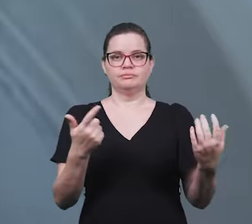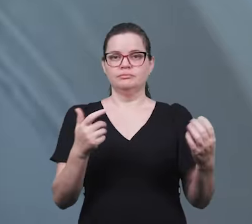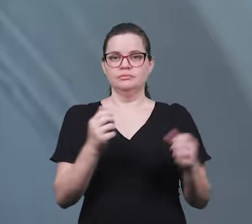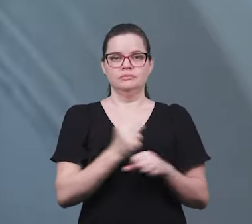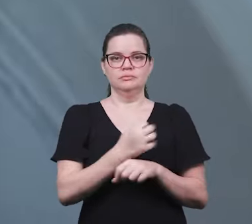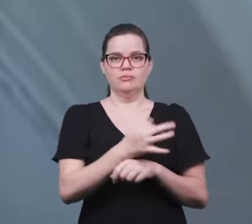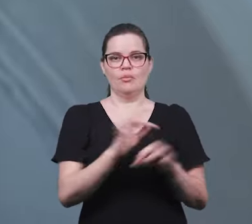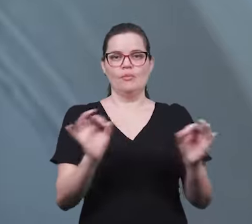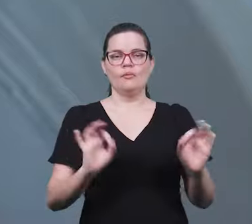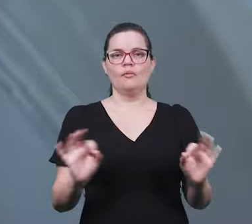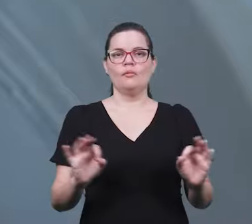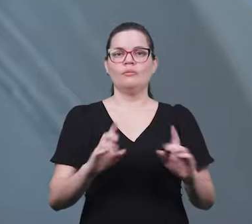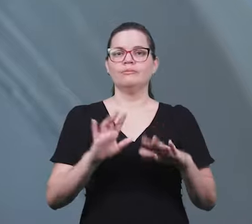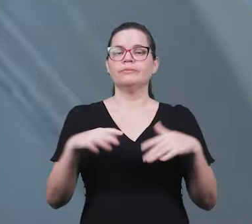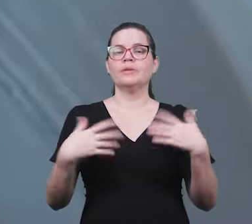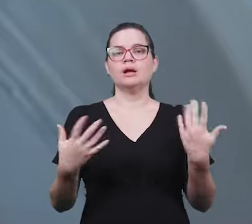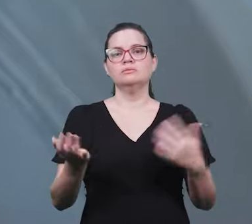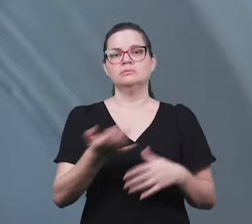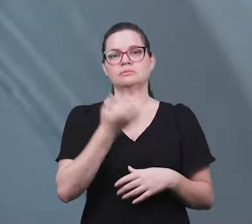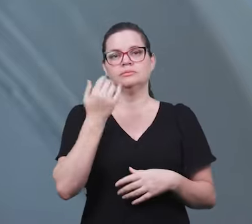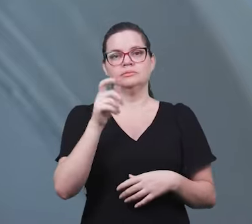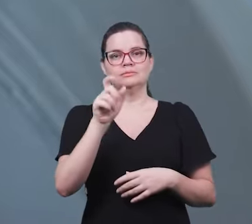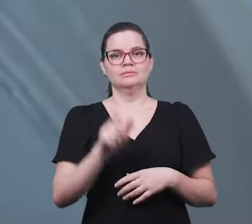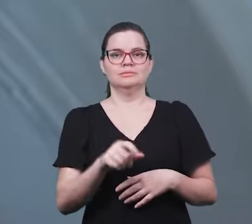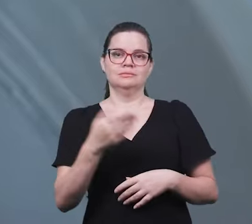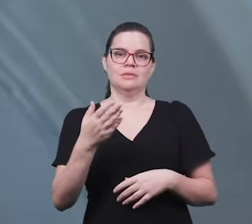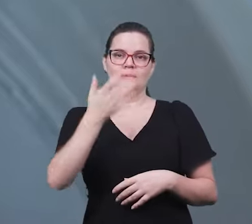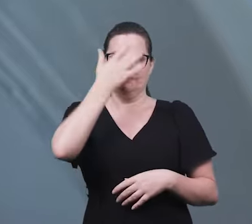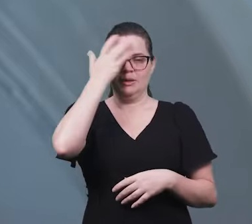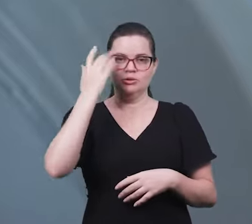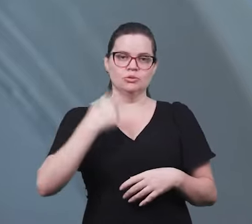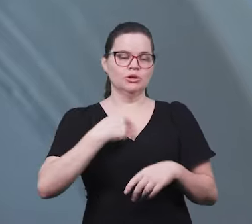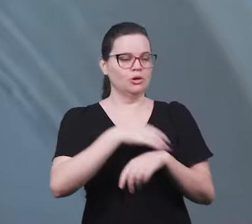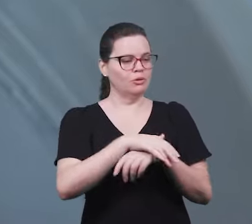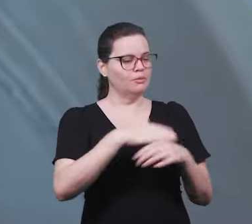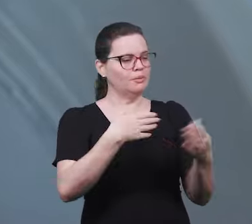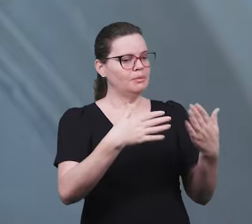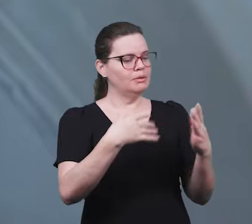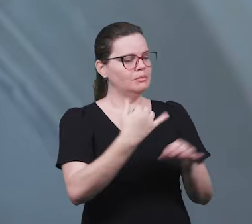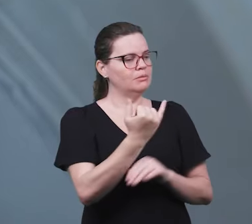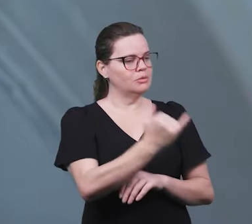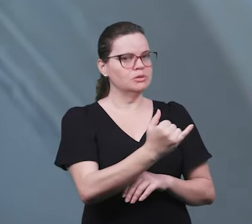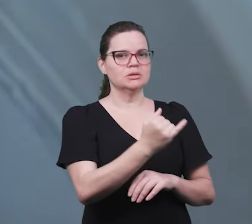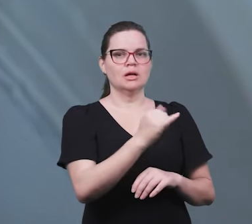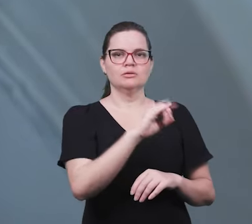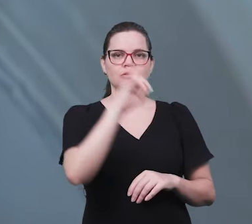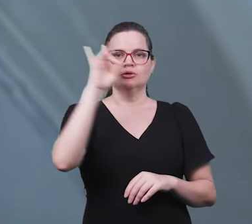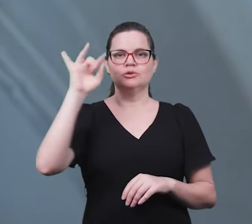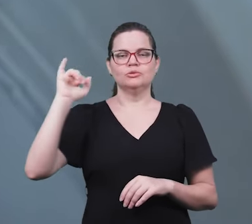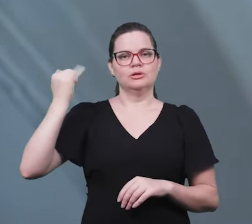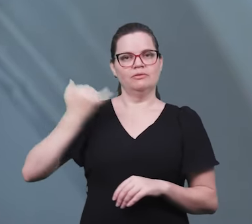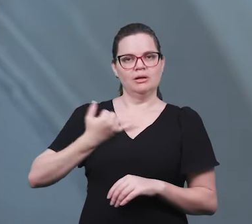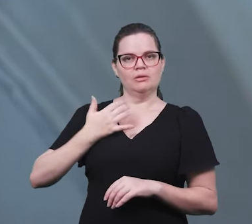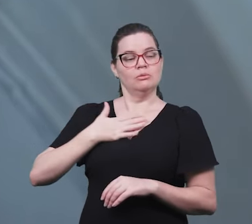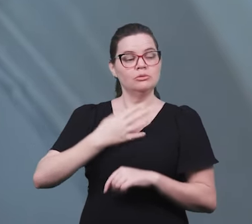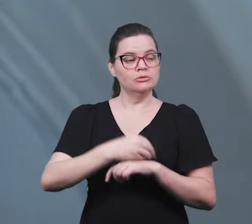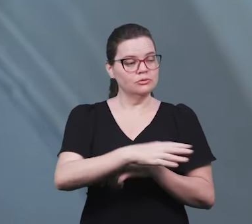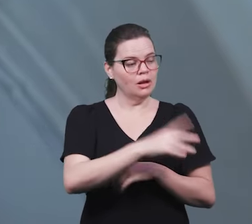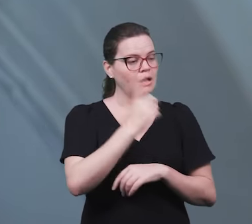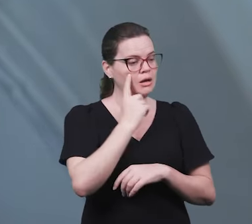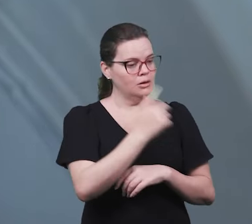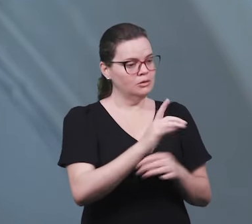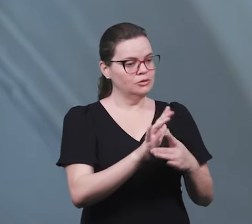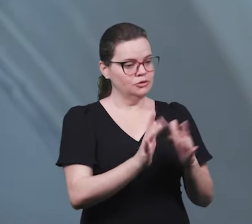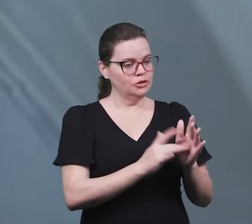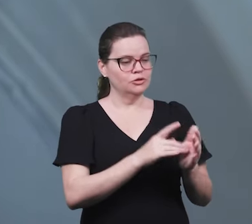de esperança. E aí, de repente, surge um Arão, anunciando a palavra que ouviu de Moisés, e dizendo assim, olha, Jesus